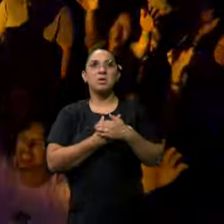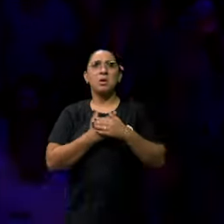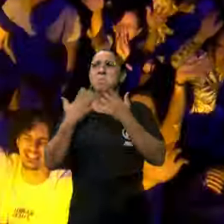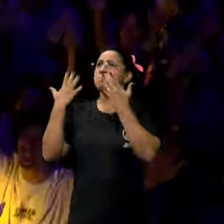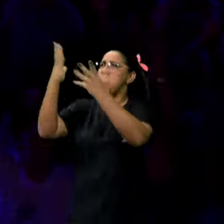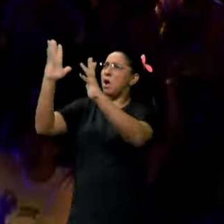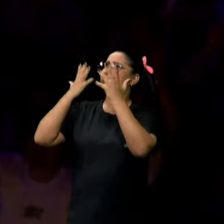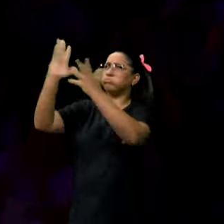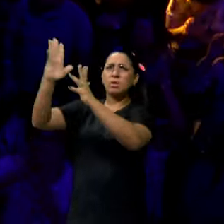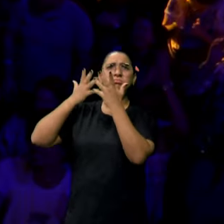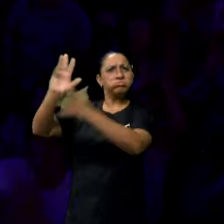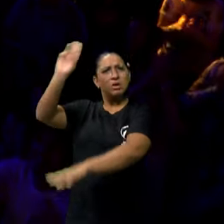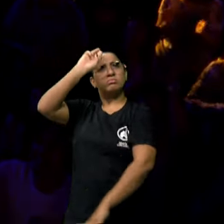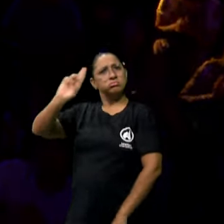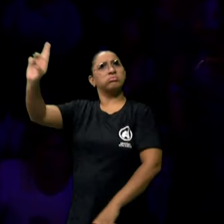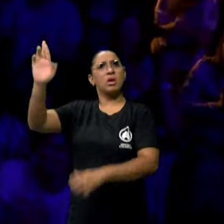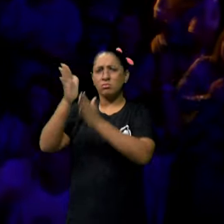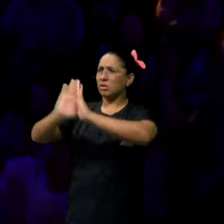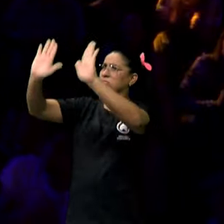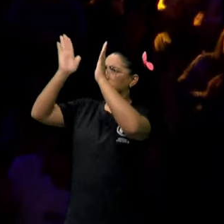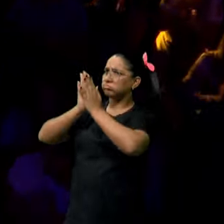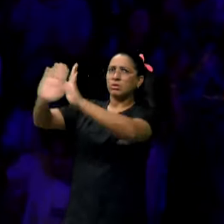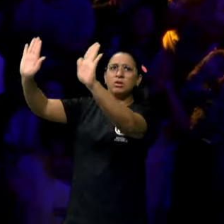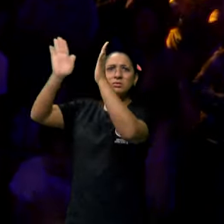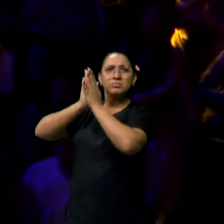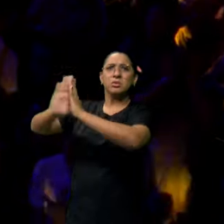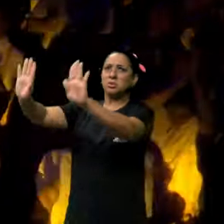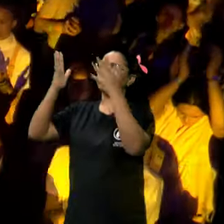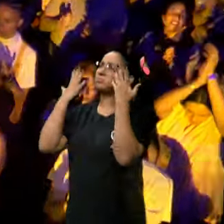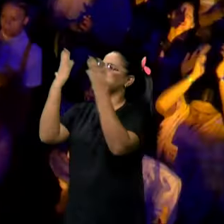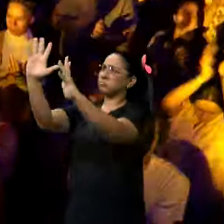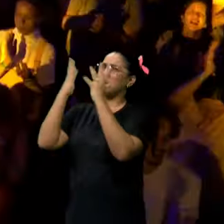e Adore Adore Adore a